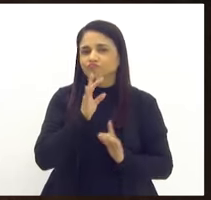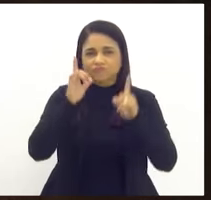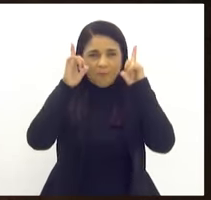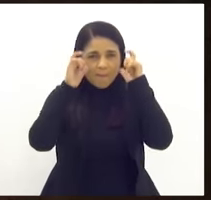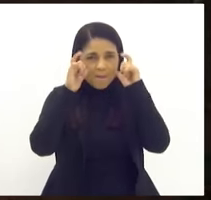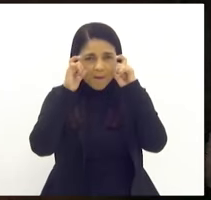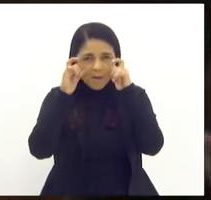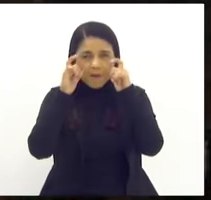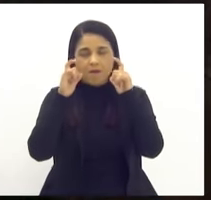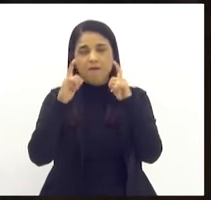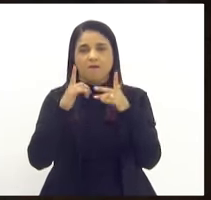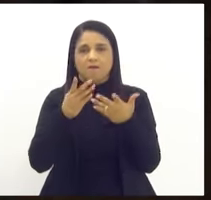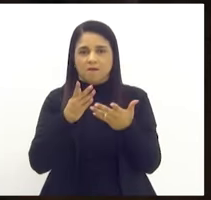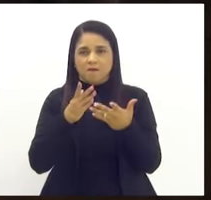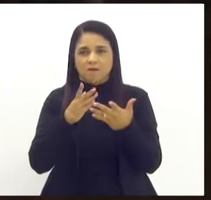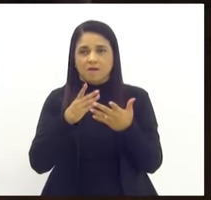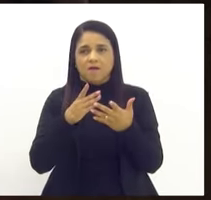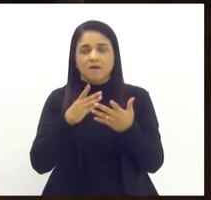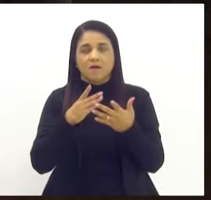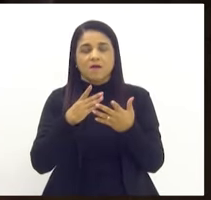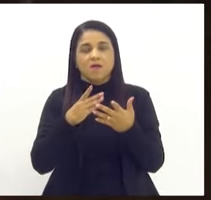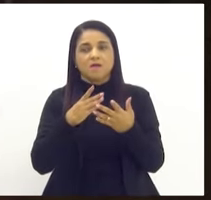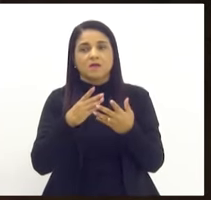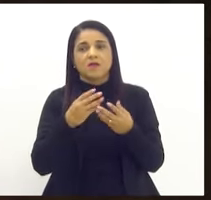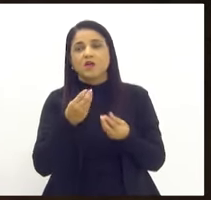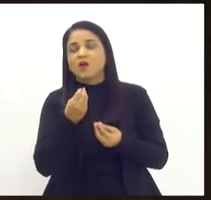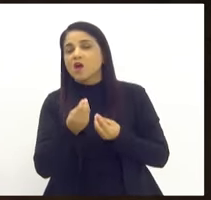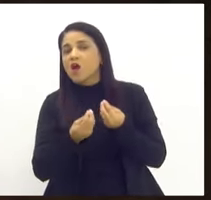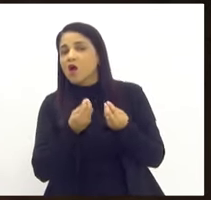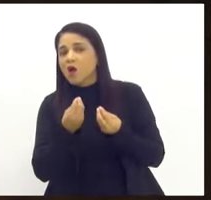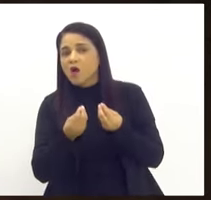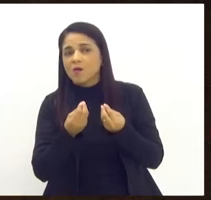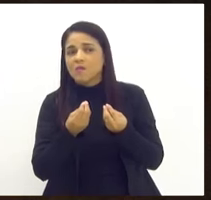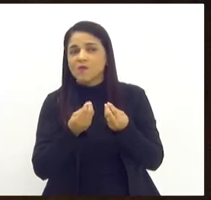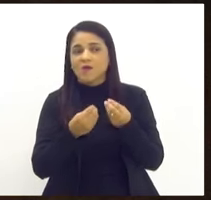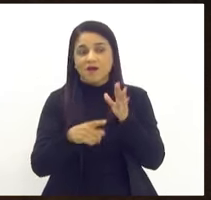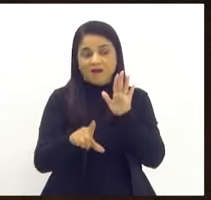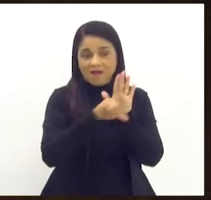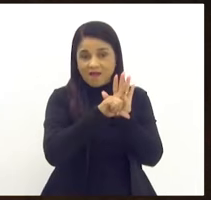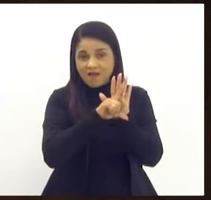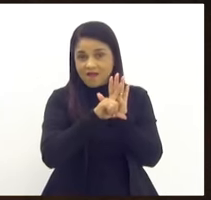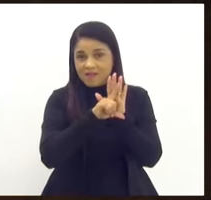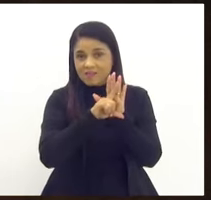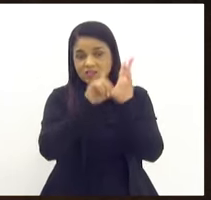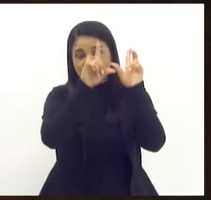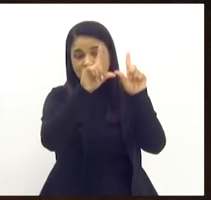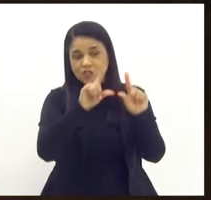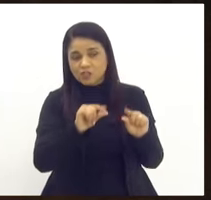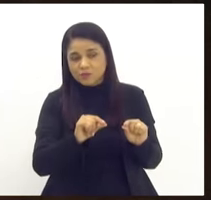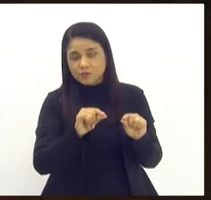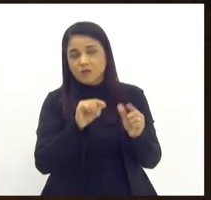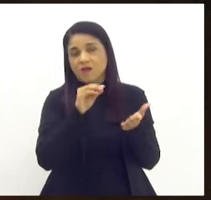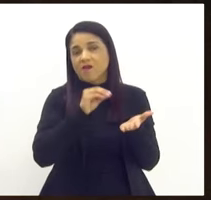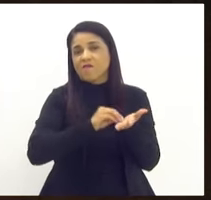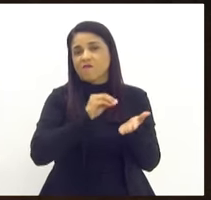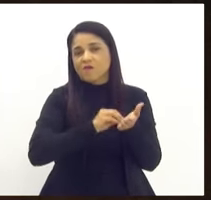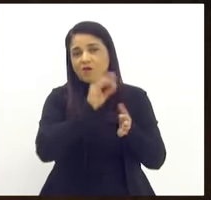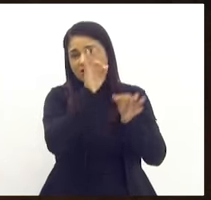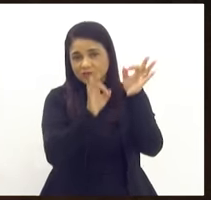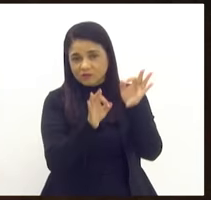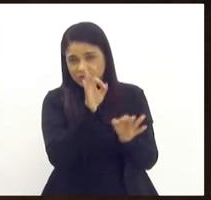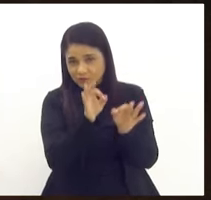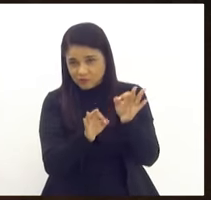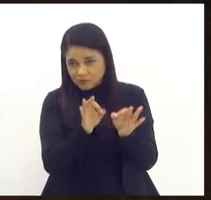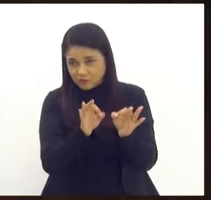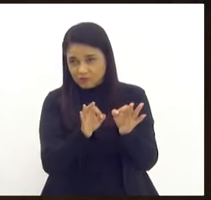fotográfico porque é uma forma de diminuir o nível de injustiças que se